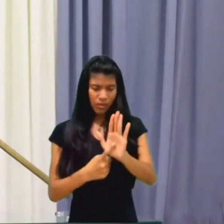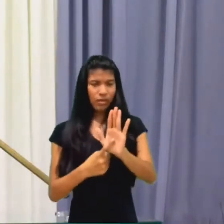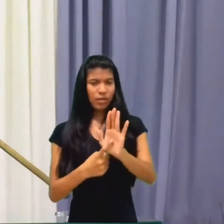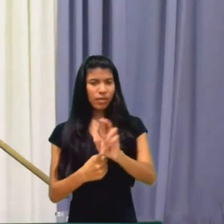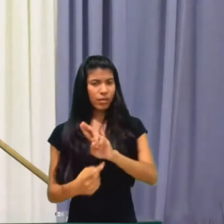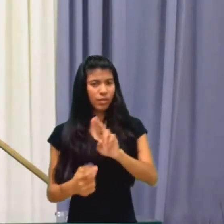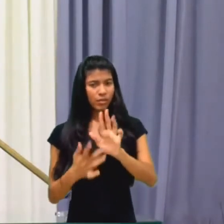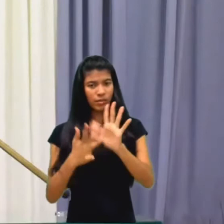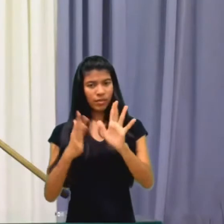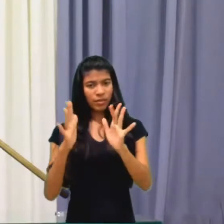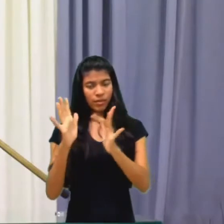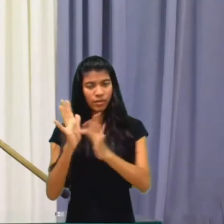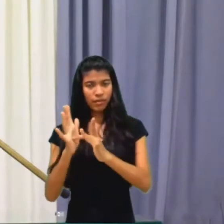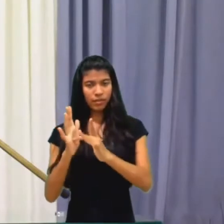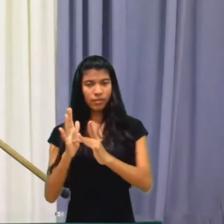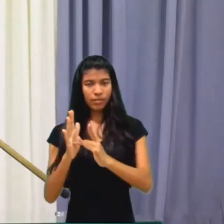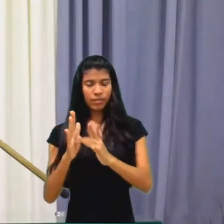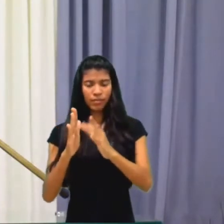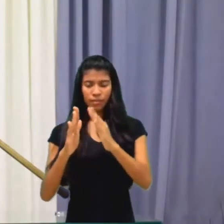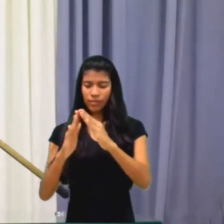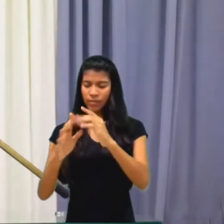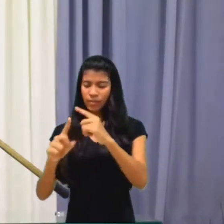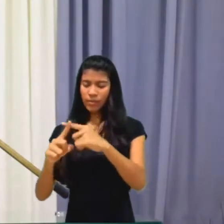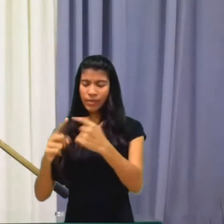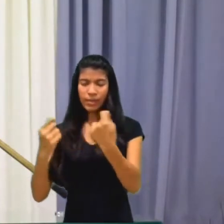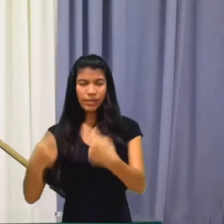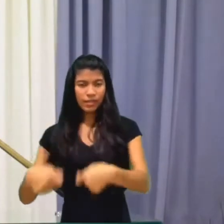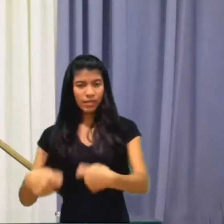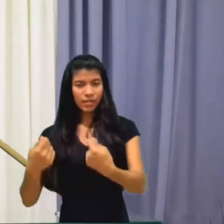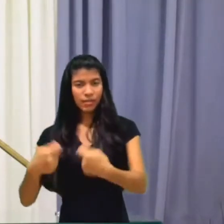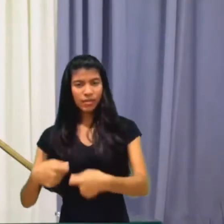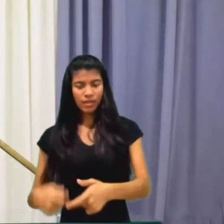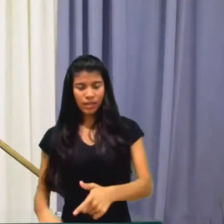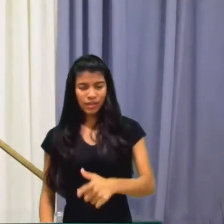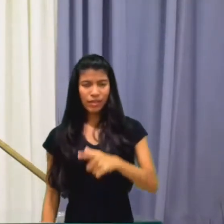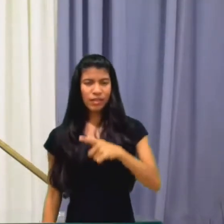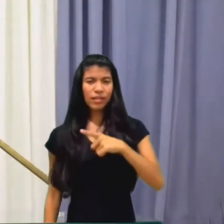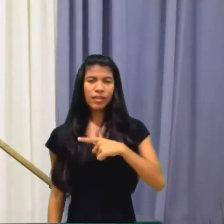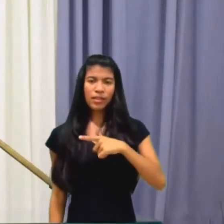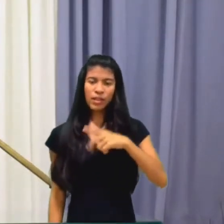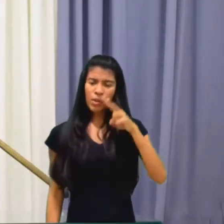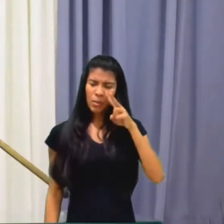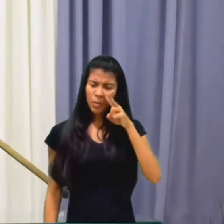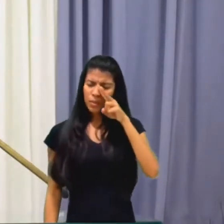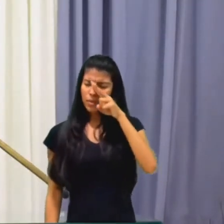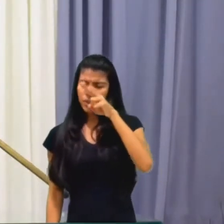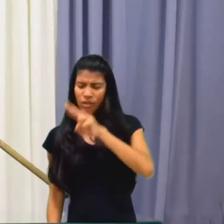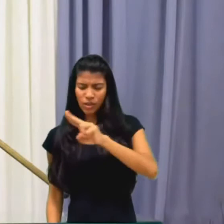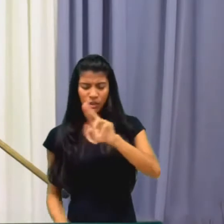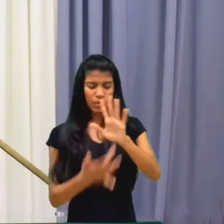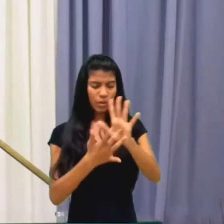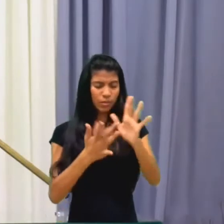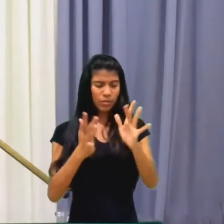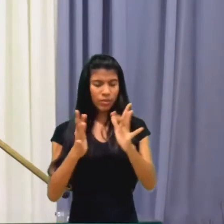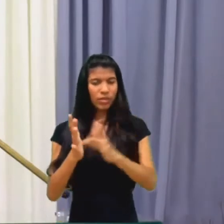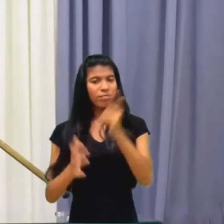A igreja precisa tomar de volta a autoridade do nome de Jesus que lhe foi dada.